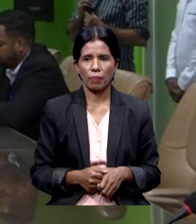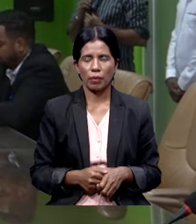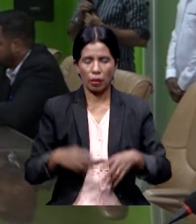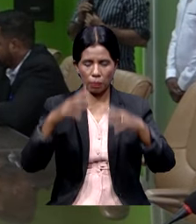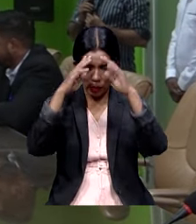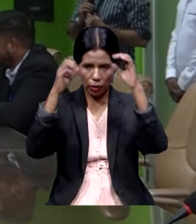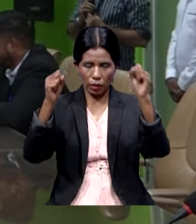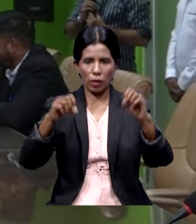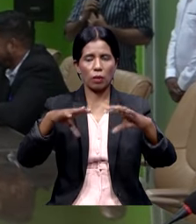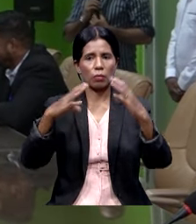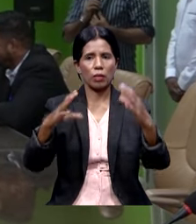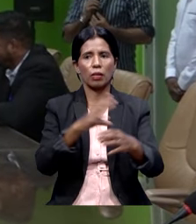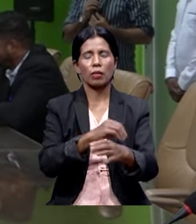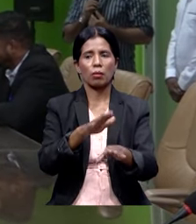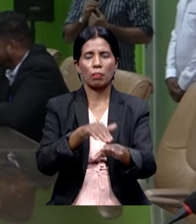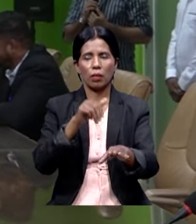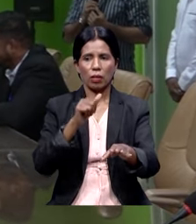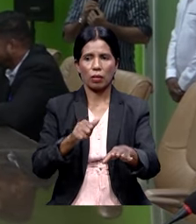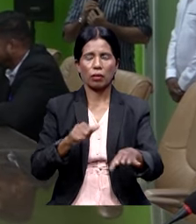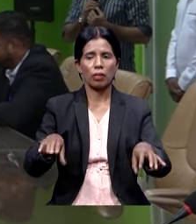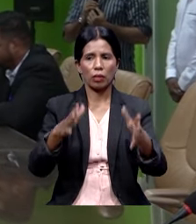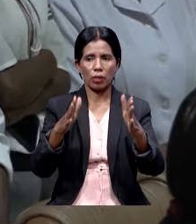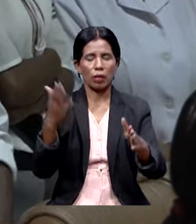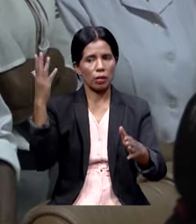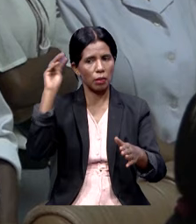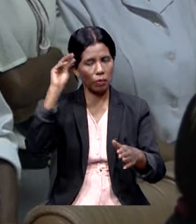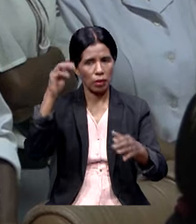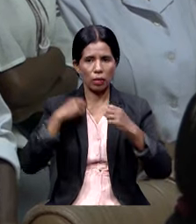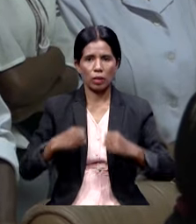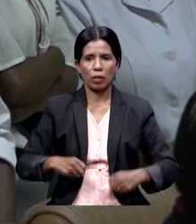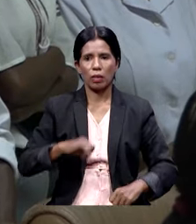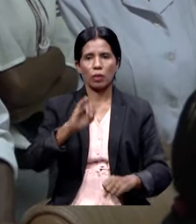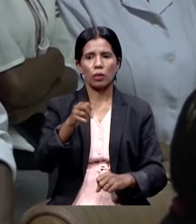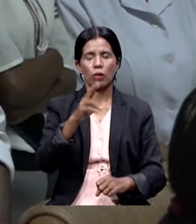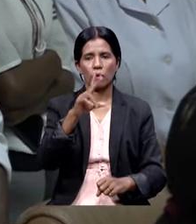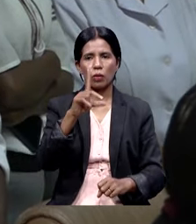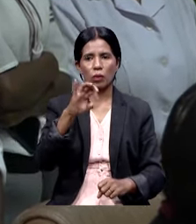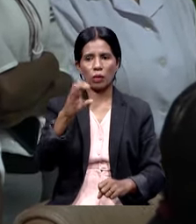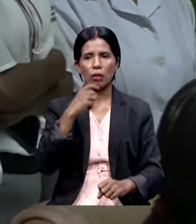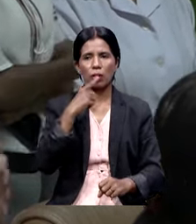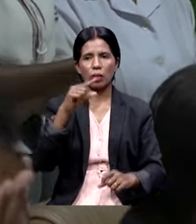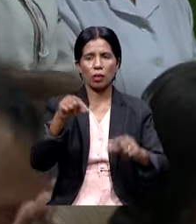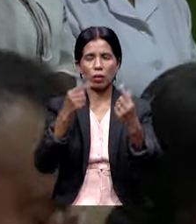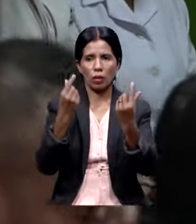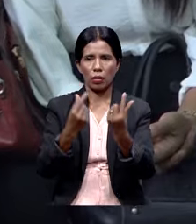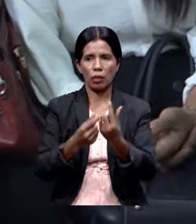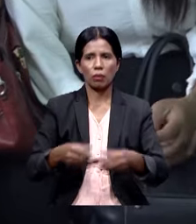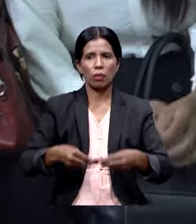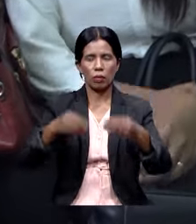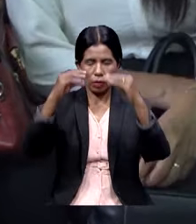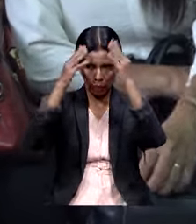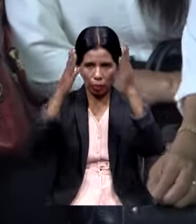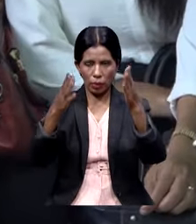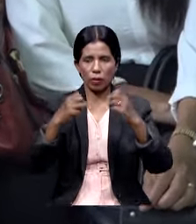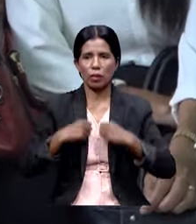Presidente Comissão Permanente de Recrutamento ba contratado em Ministério Saúde, Zuli dos Santos, informa. Equipa Zuri entrega tam profissional